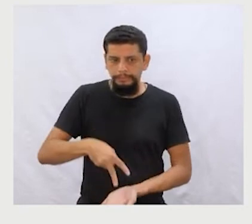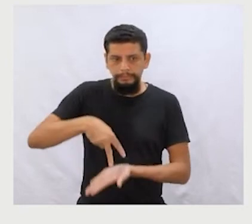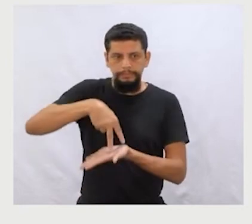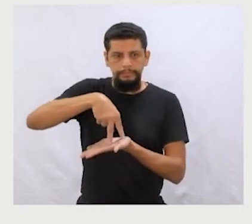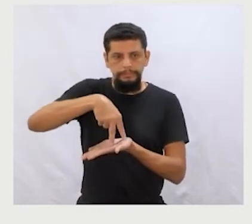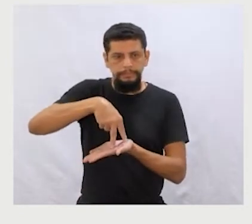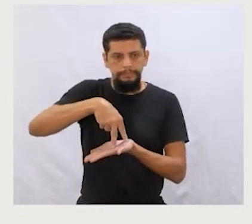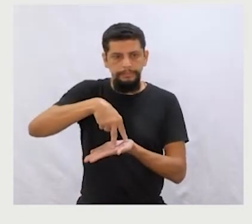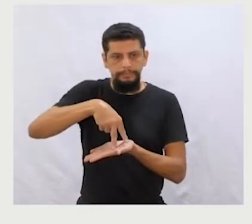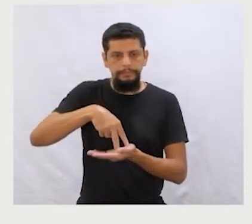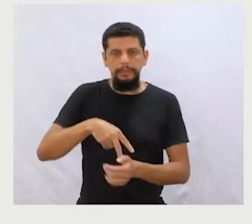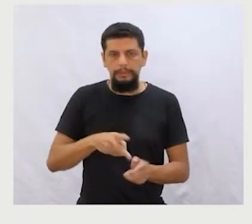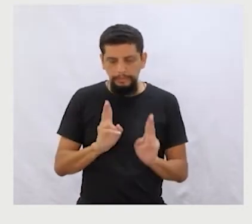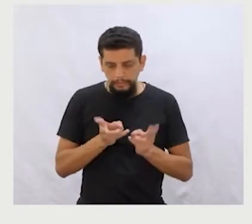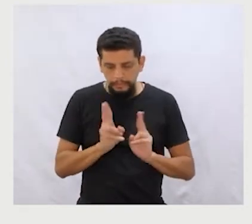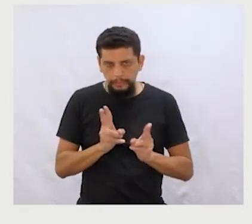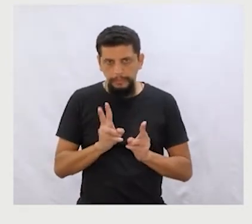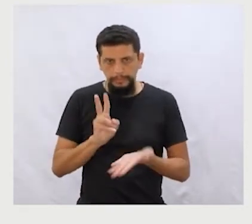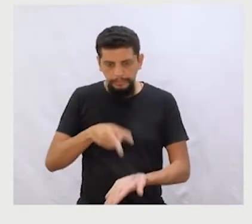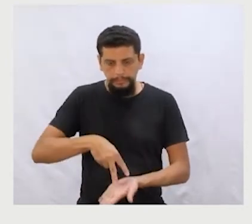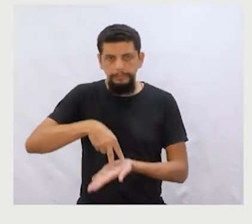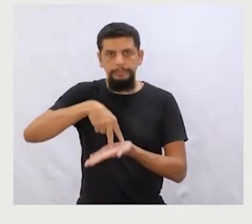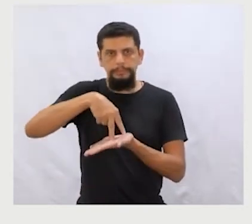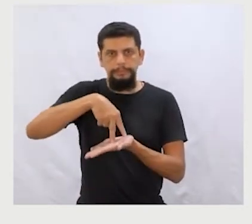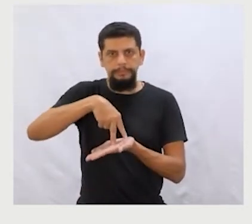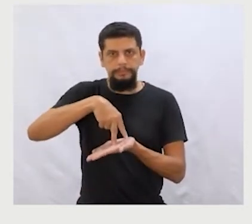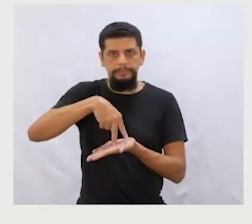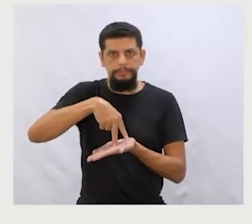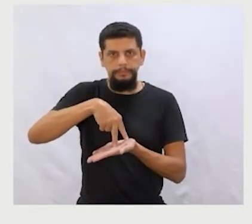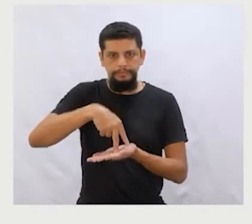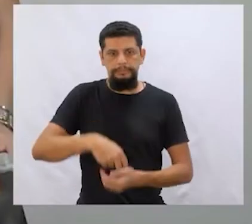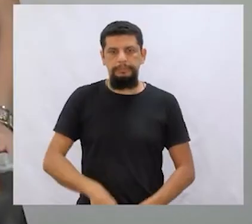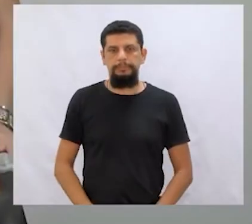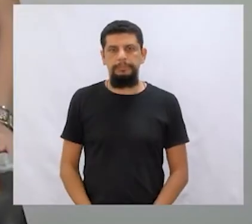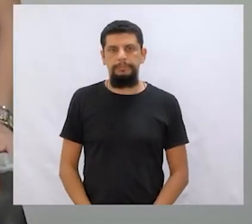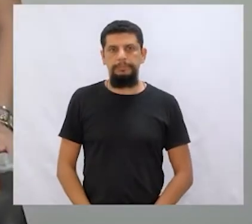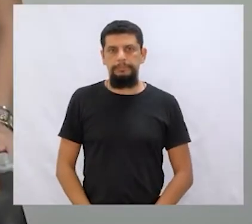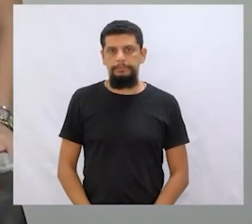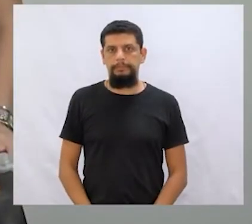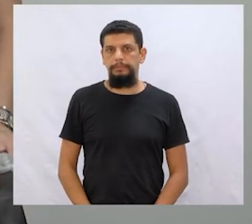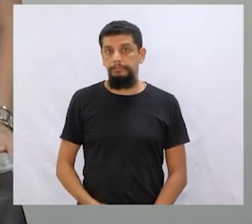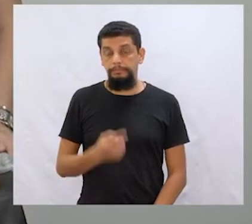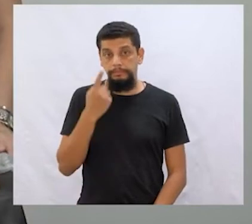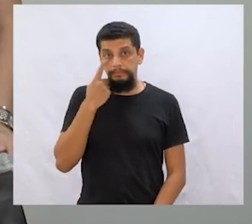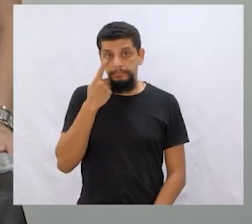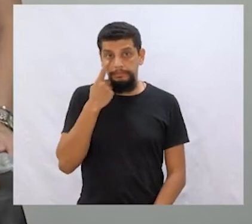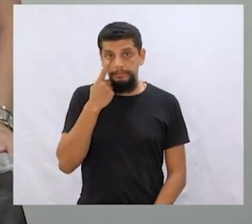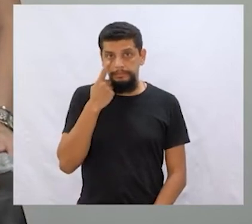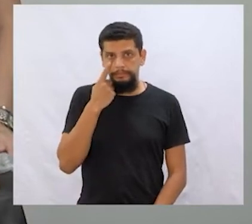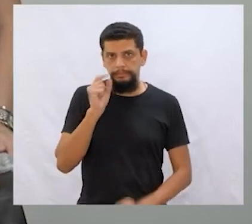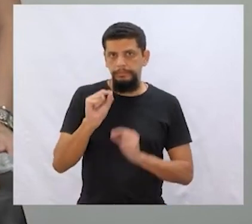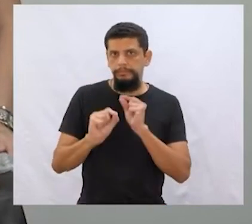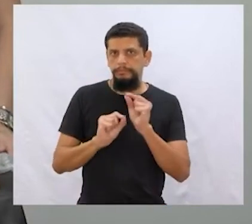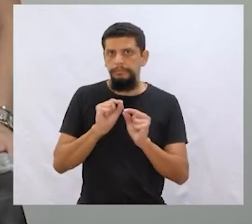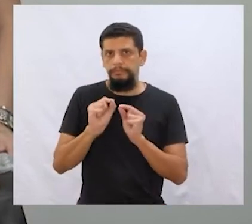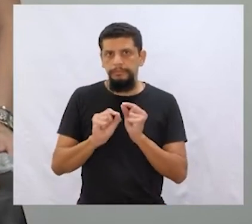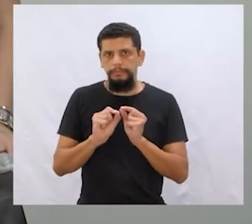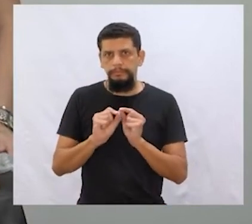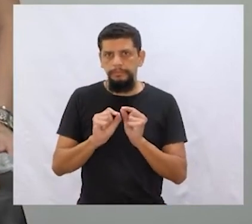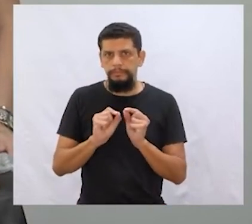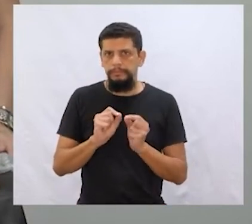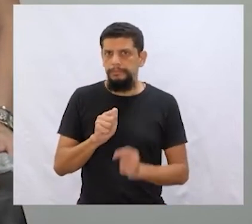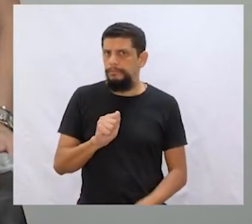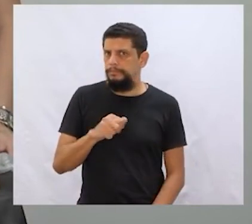posição. Isso Posição igual, significa né? posição igual. Muito bem, Rafaela. Significa na posição igual. Quem